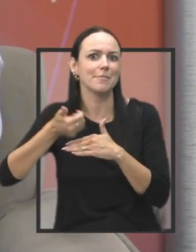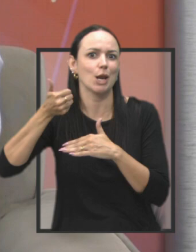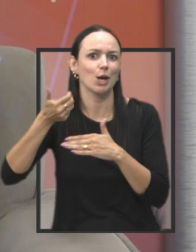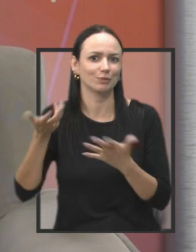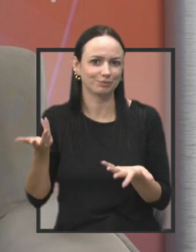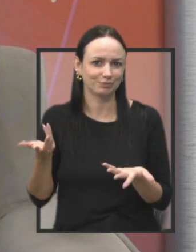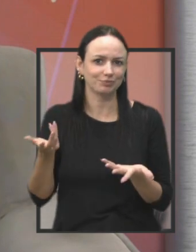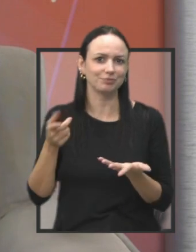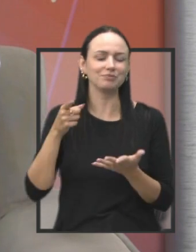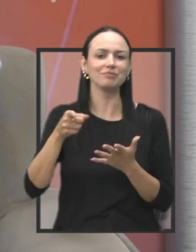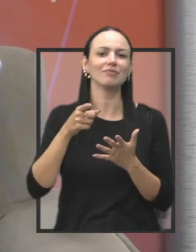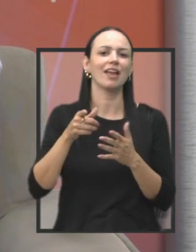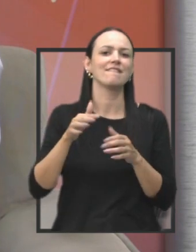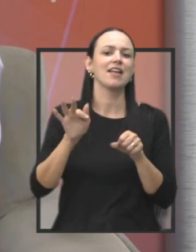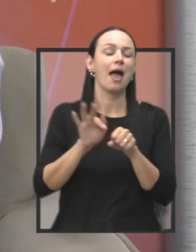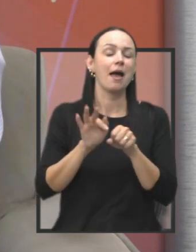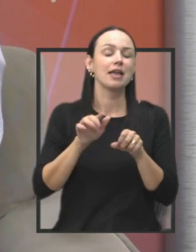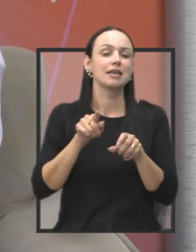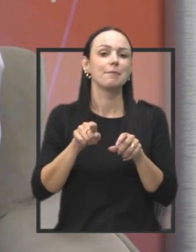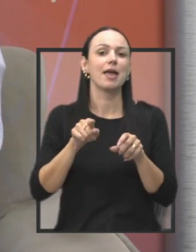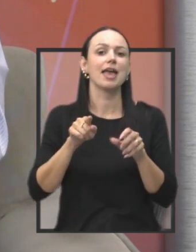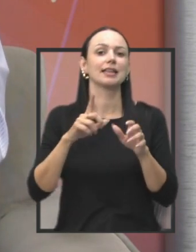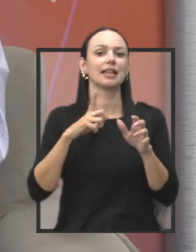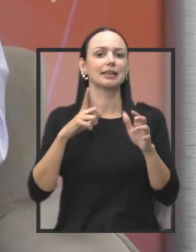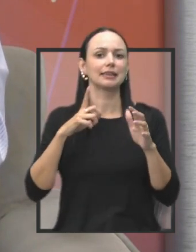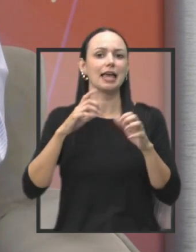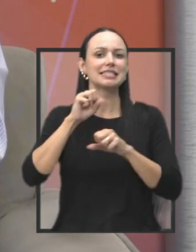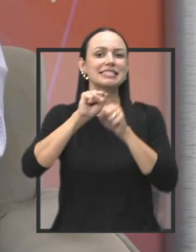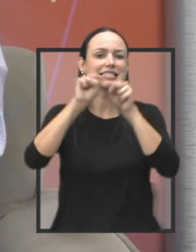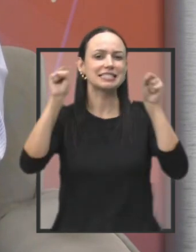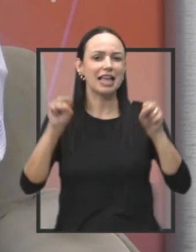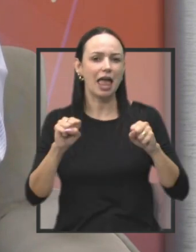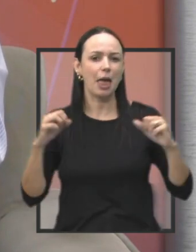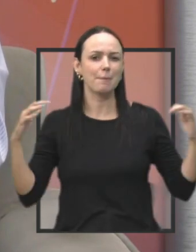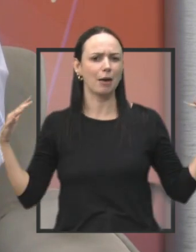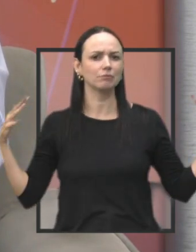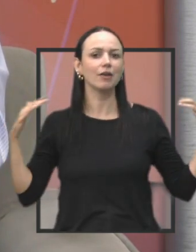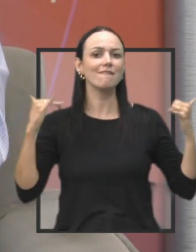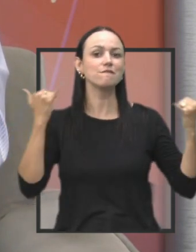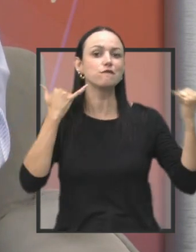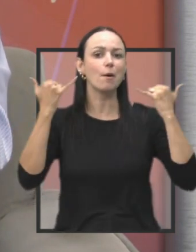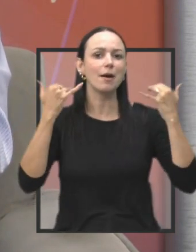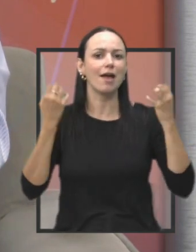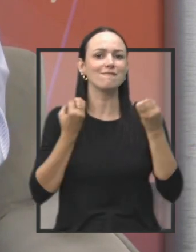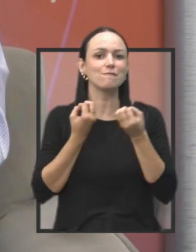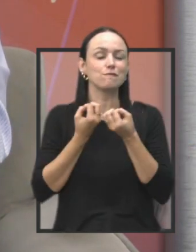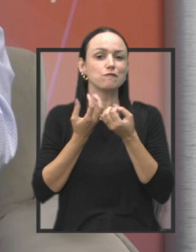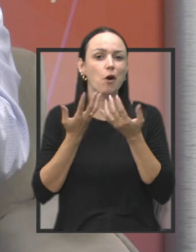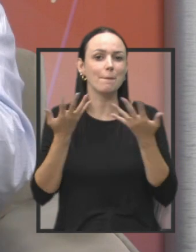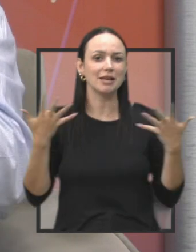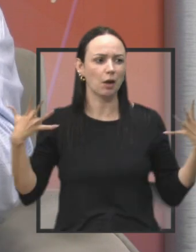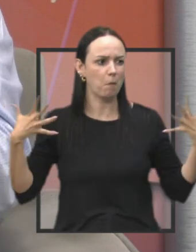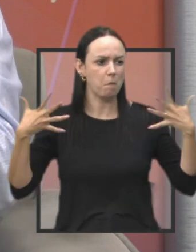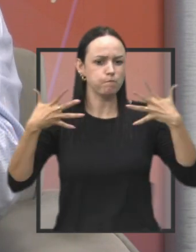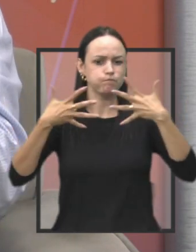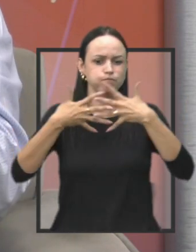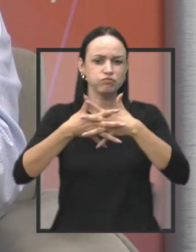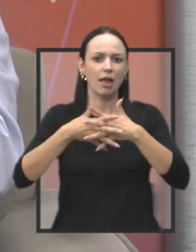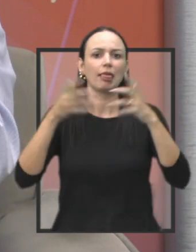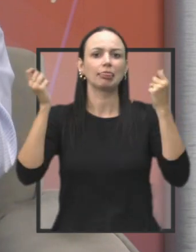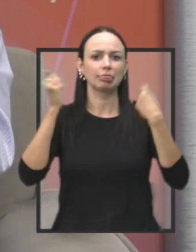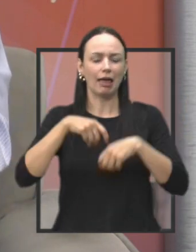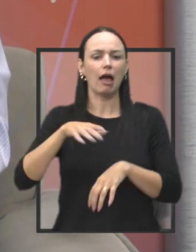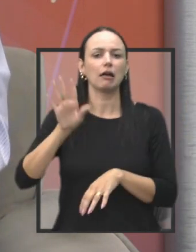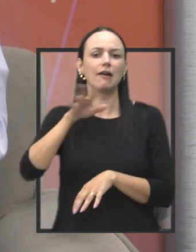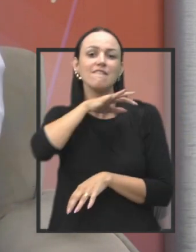instrumentos, essas ferramentas de cruzamento, e ela tendo isso, ela tem condições de fiscalizar, tá